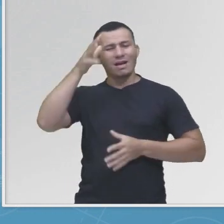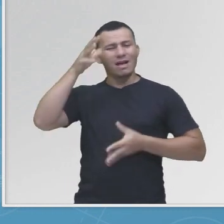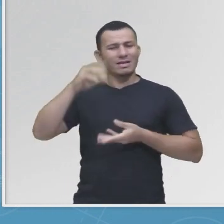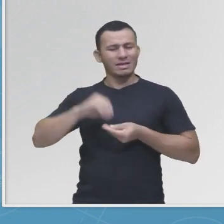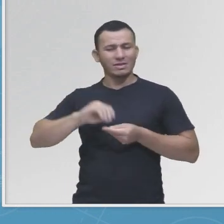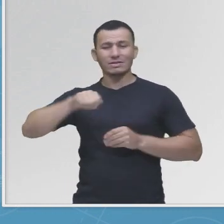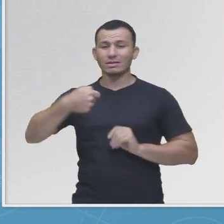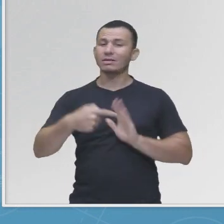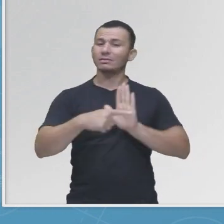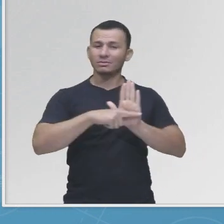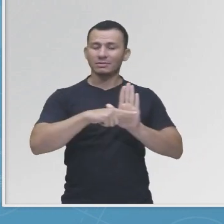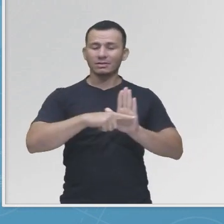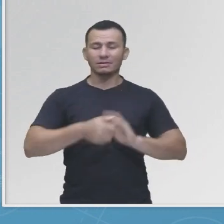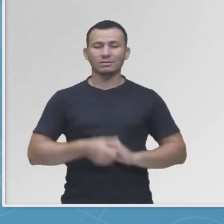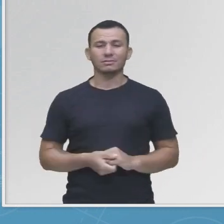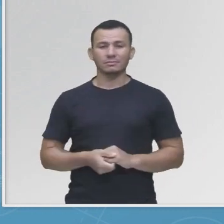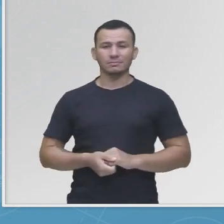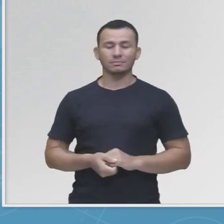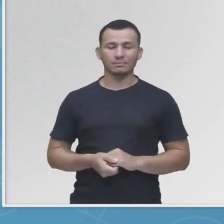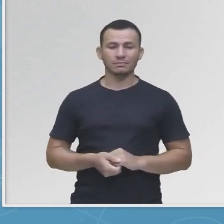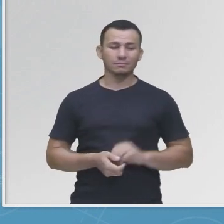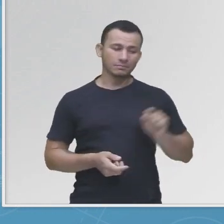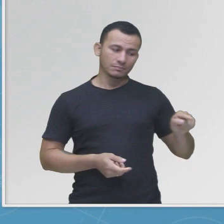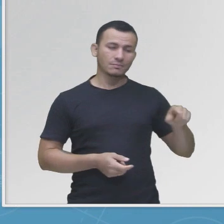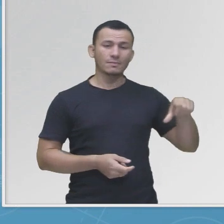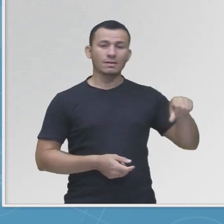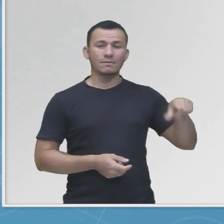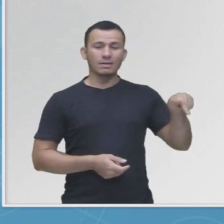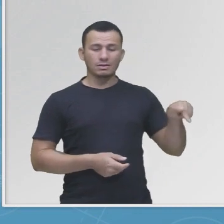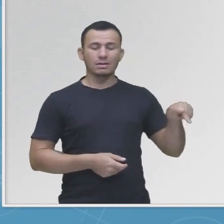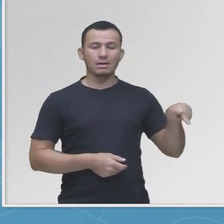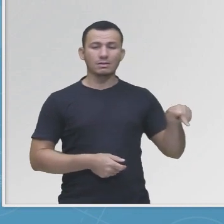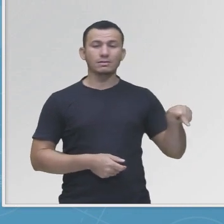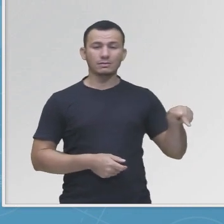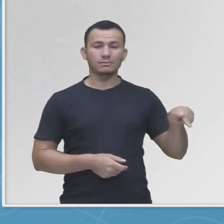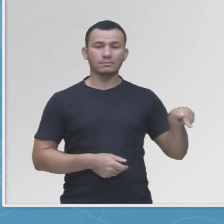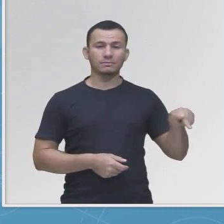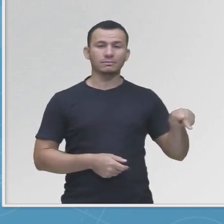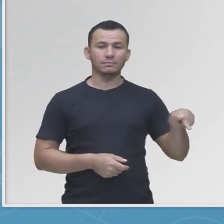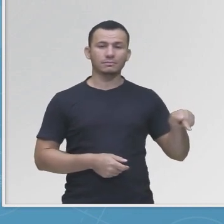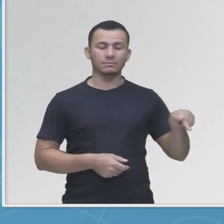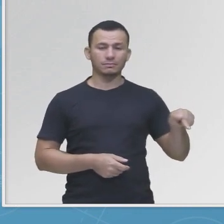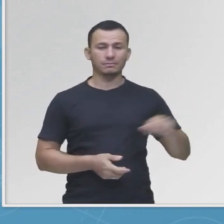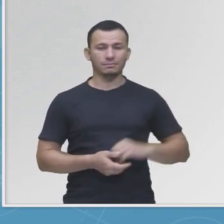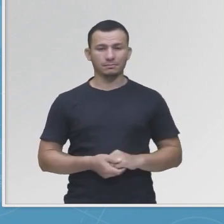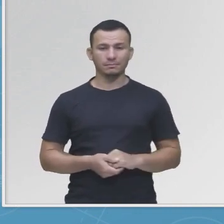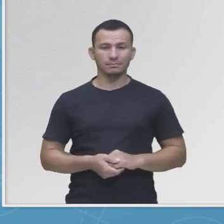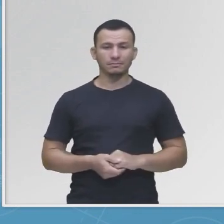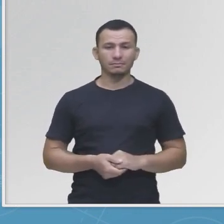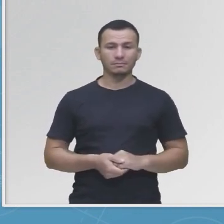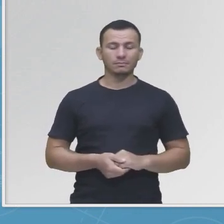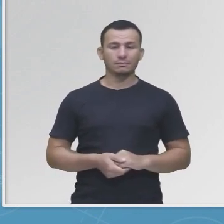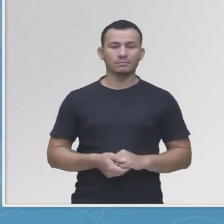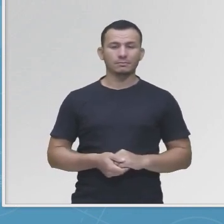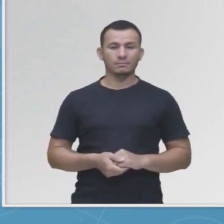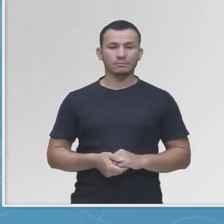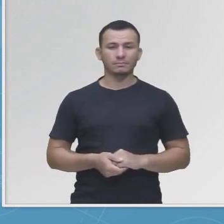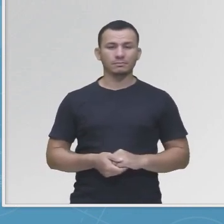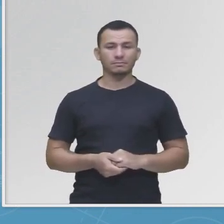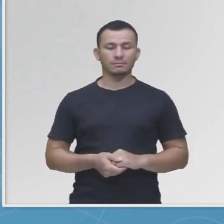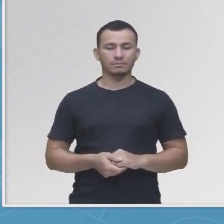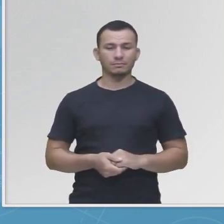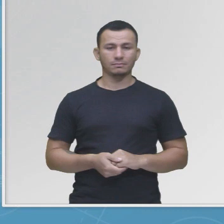subtração. Então, ó, Joãozinho tem 97 bolinhas de gude. E,